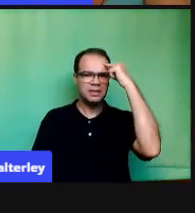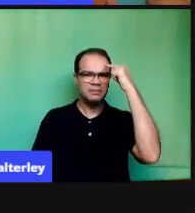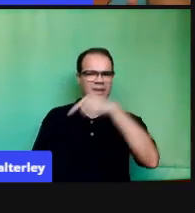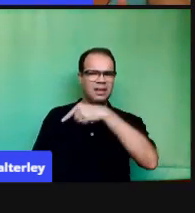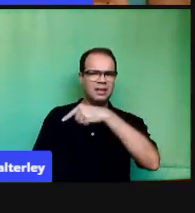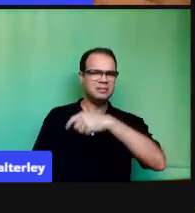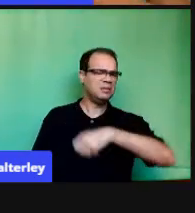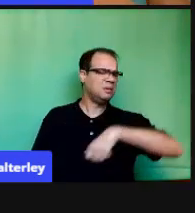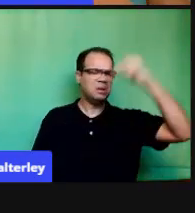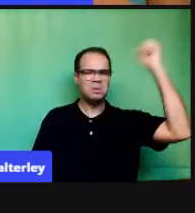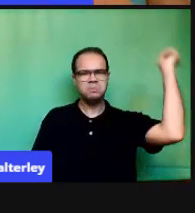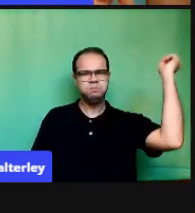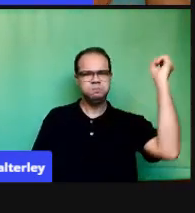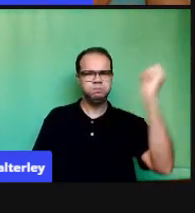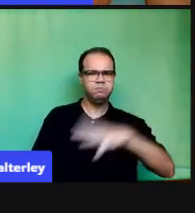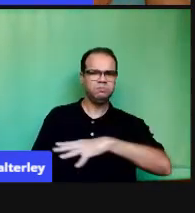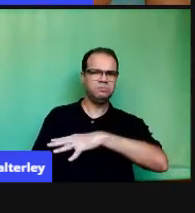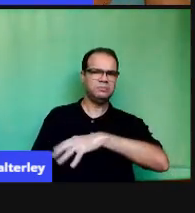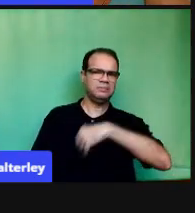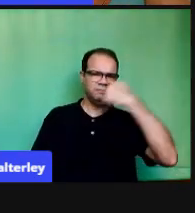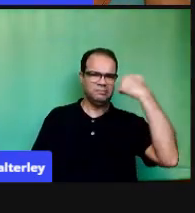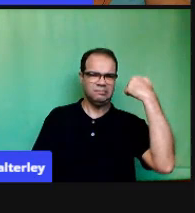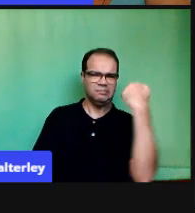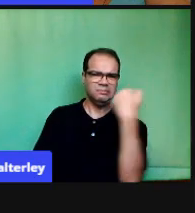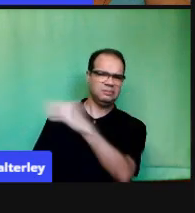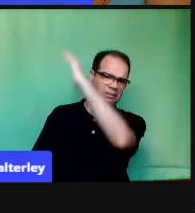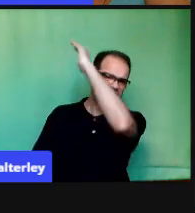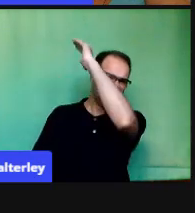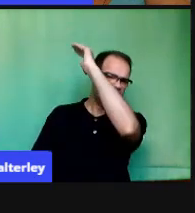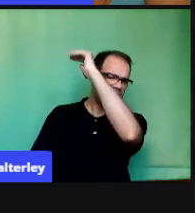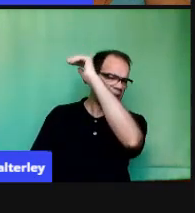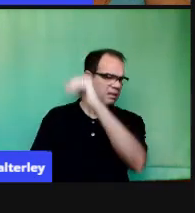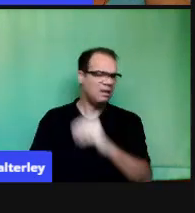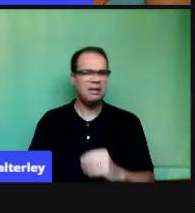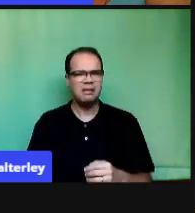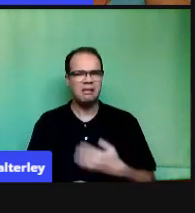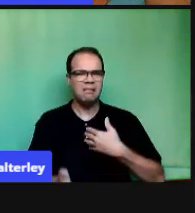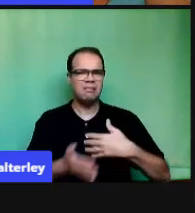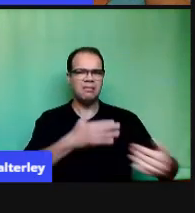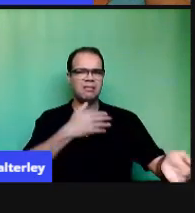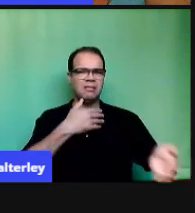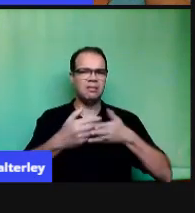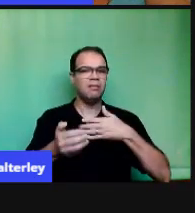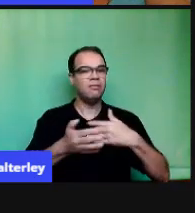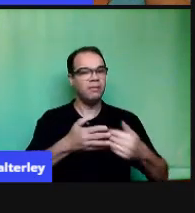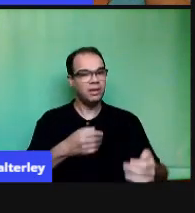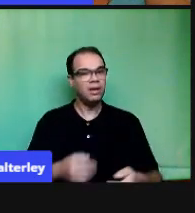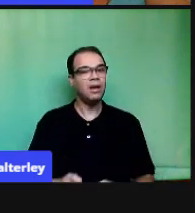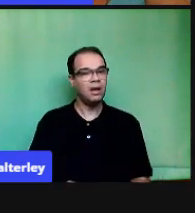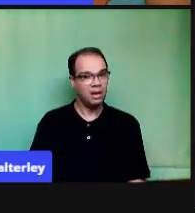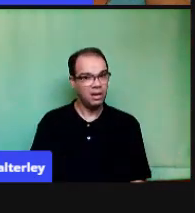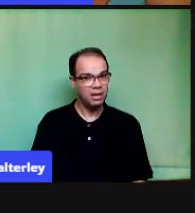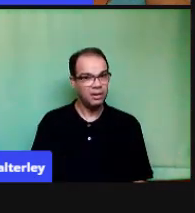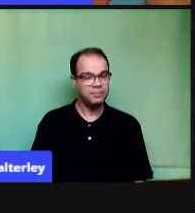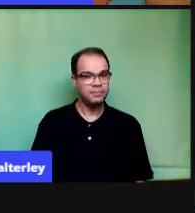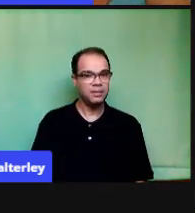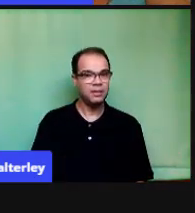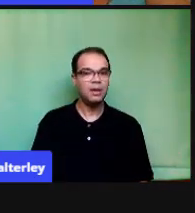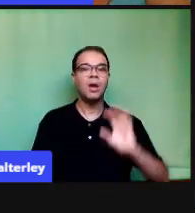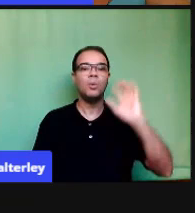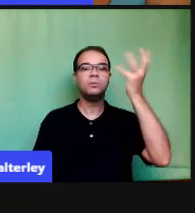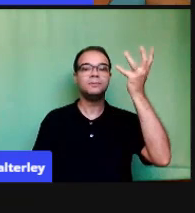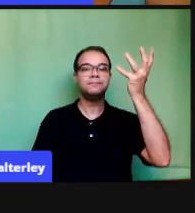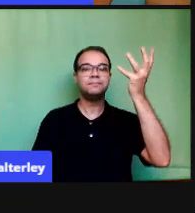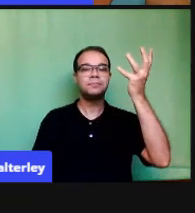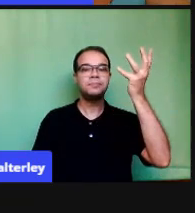que, no entendimento dela, estavam sofrendo com aquela condição. Esse livro teve uma repercussão grande e na